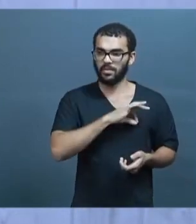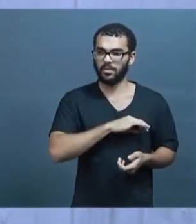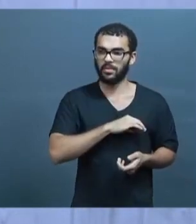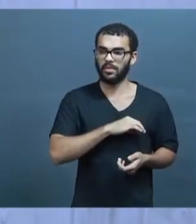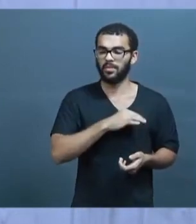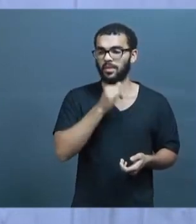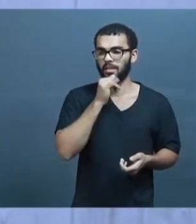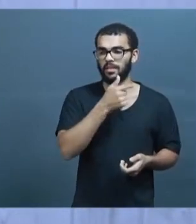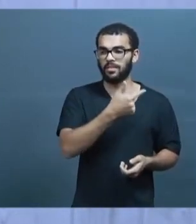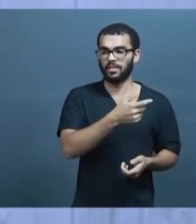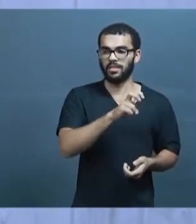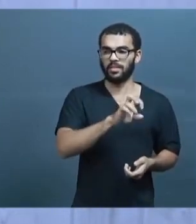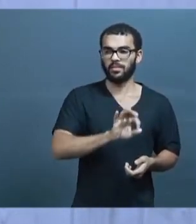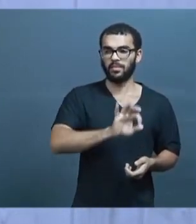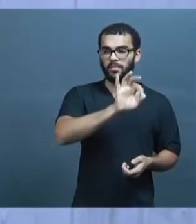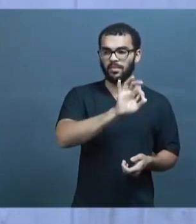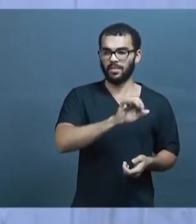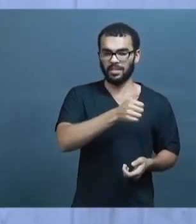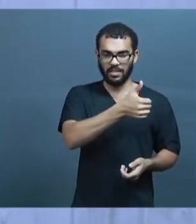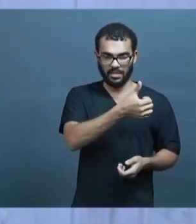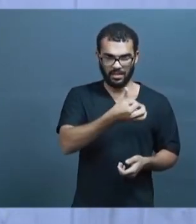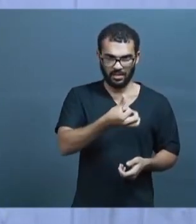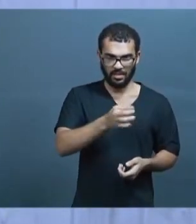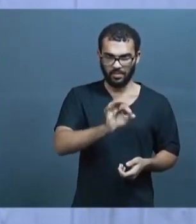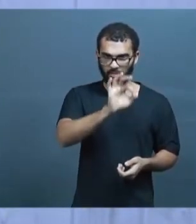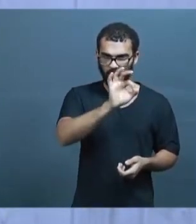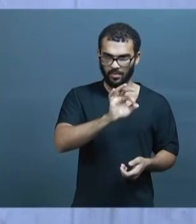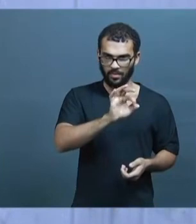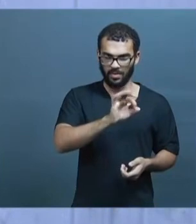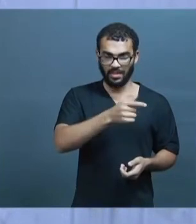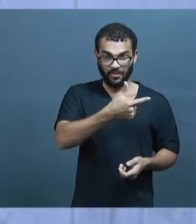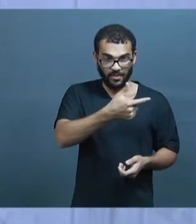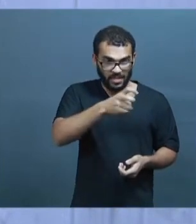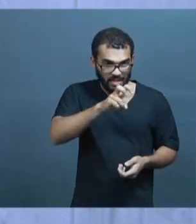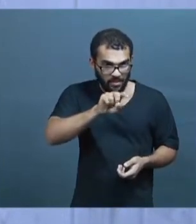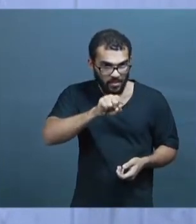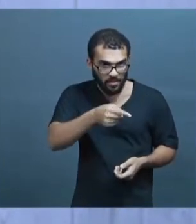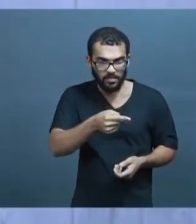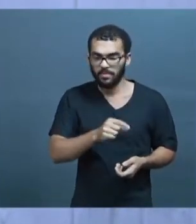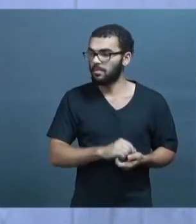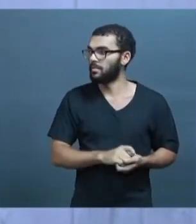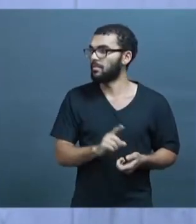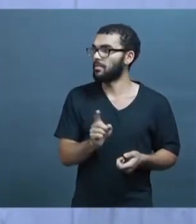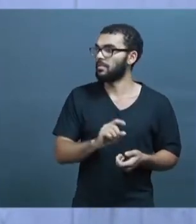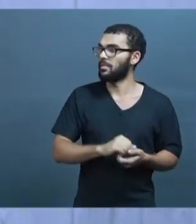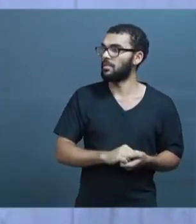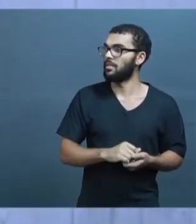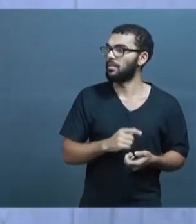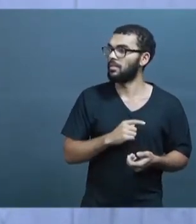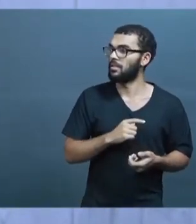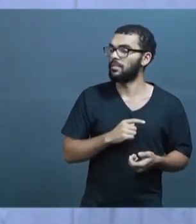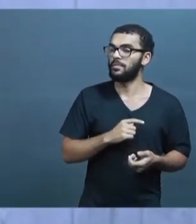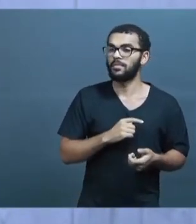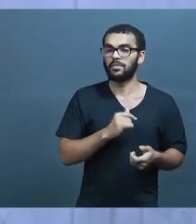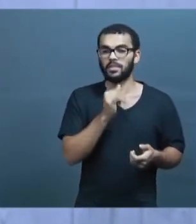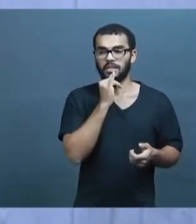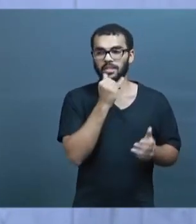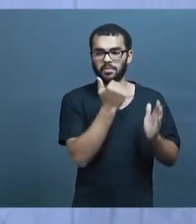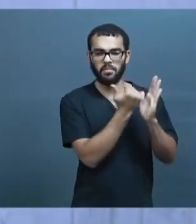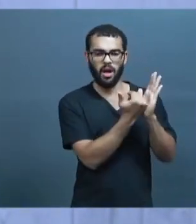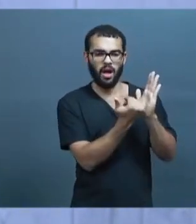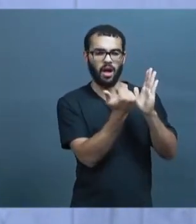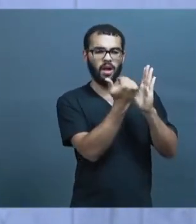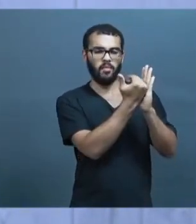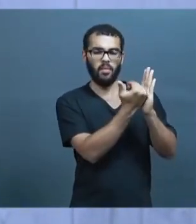25 mil no serviço público. Não vai ser 16% em cima de 25%. Você vai sendo tributado por faixas. É como se